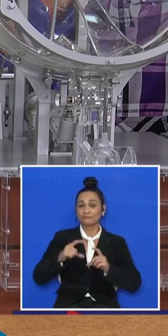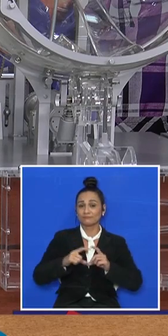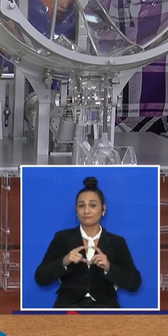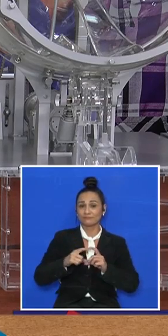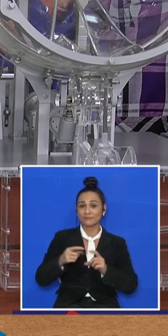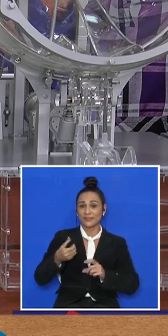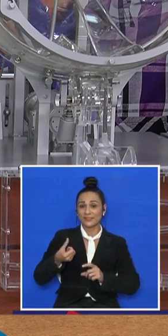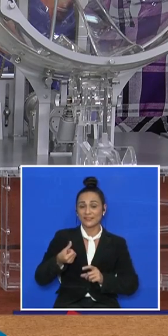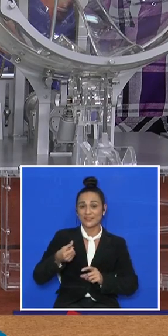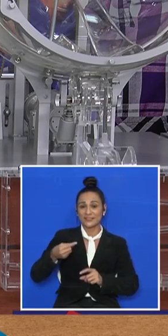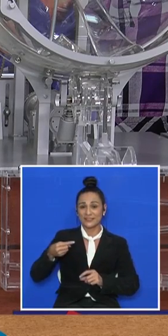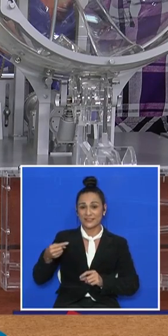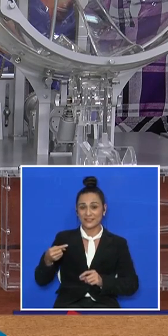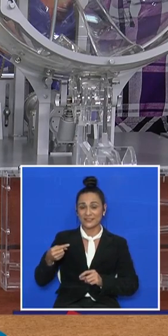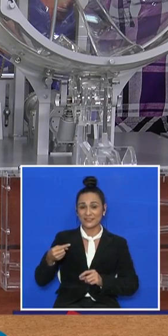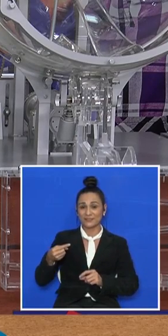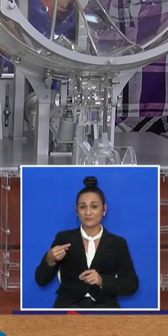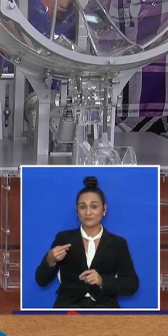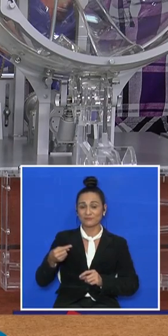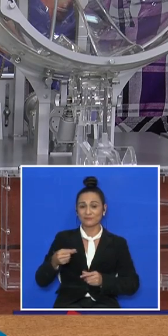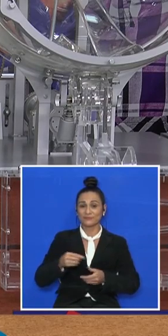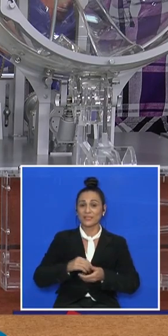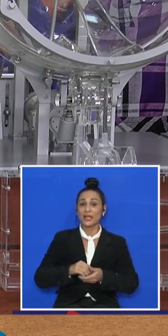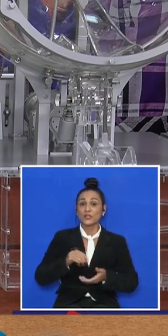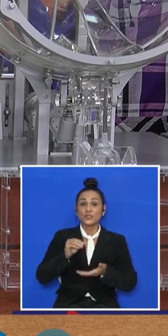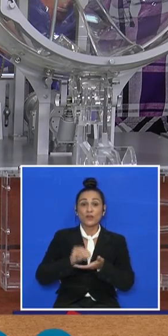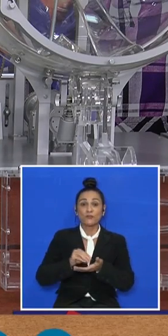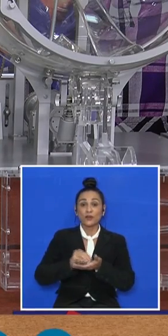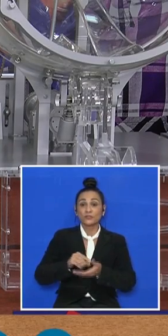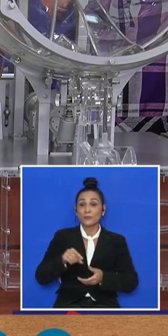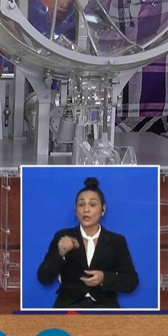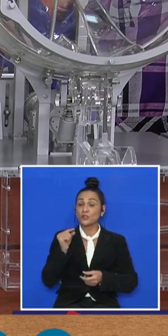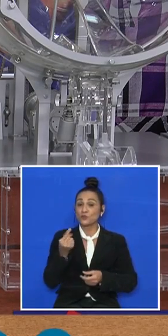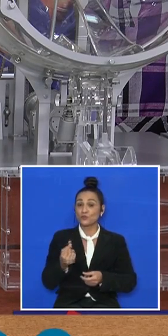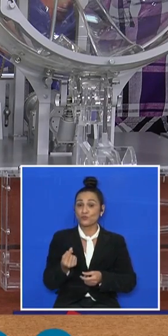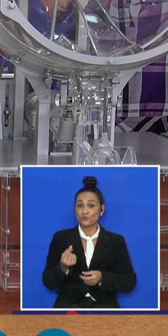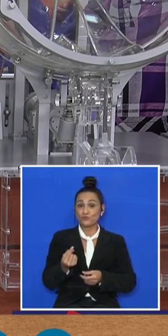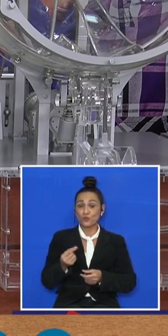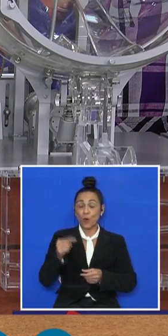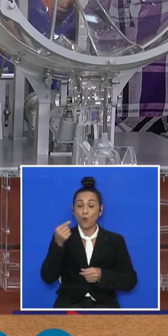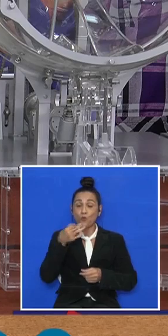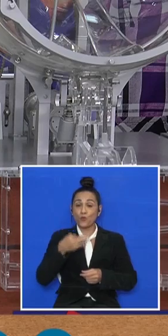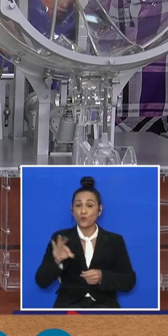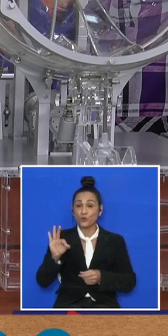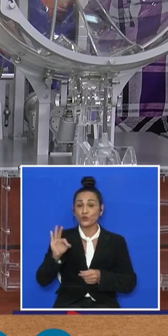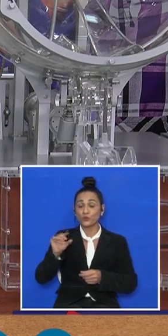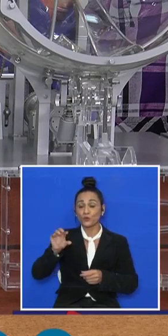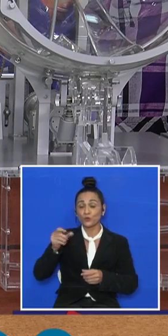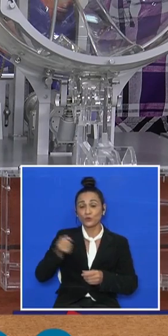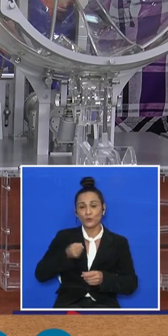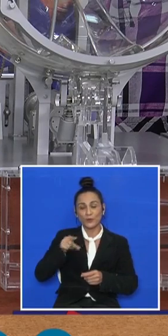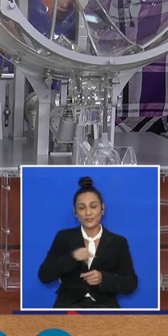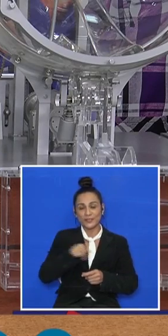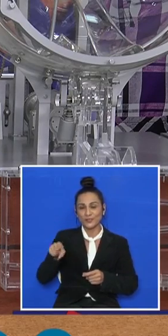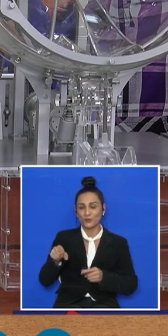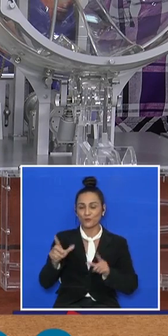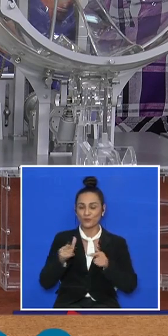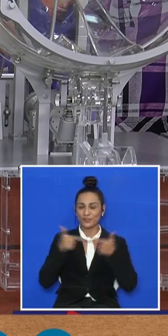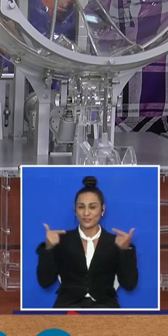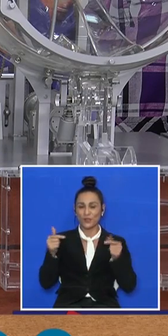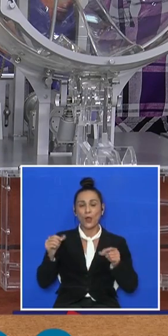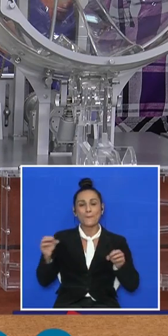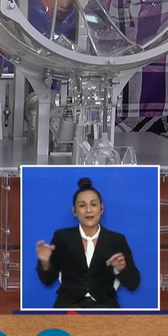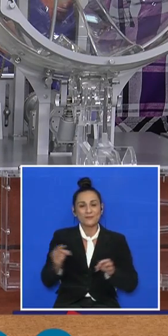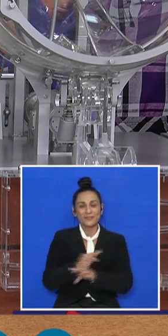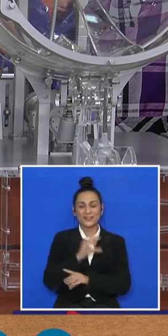sorteada 61. Bola 61. Só falta mais um número. Último número. Pode ser o seu número da sorte. Para